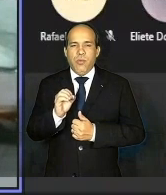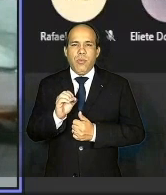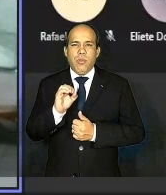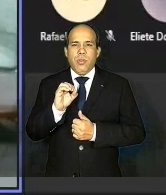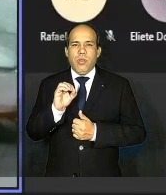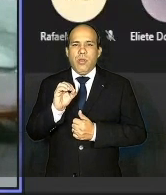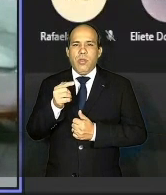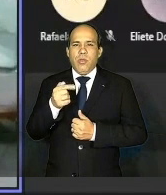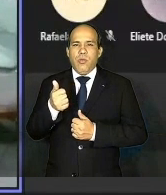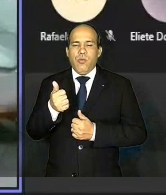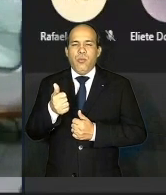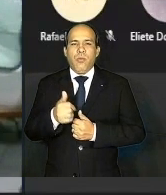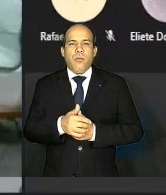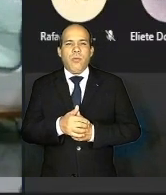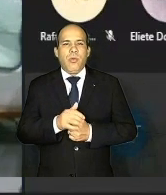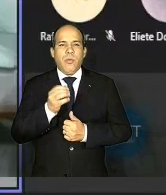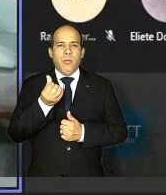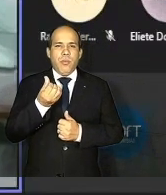7663, dígito 20,